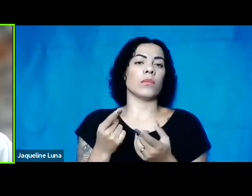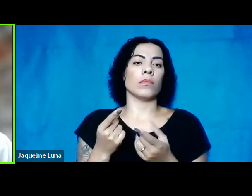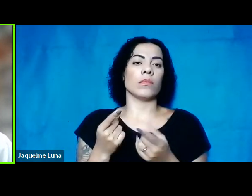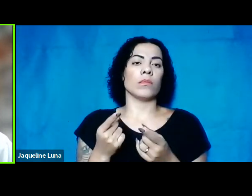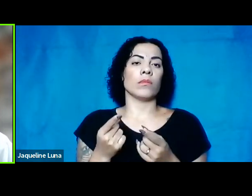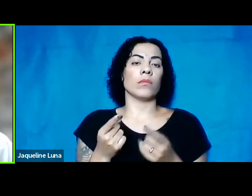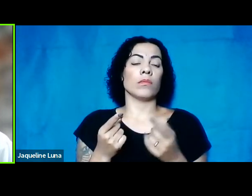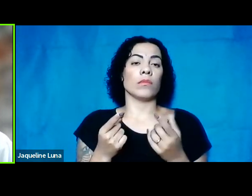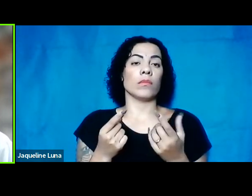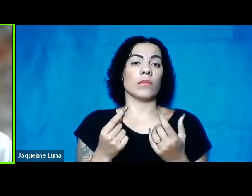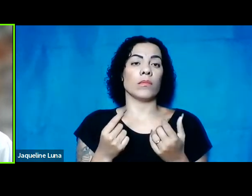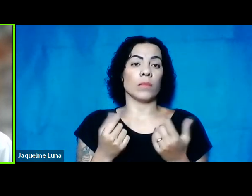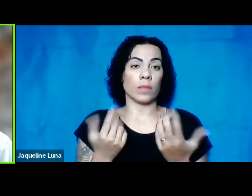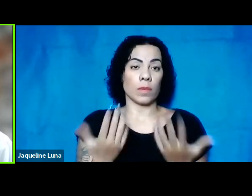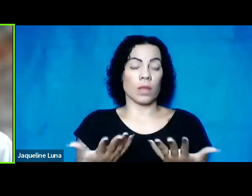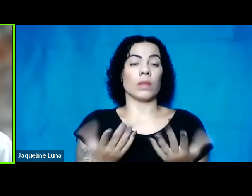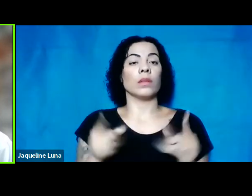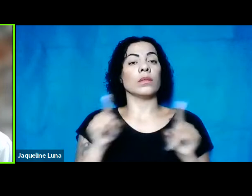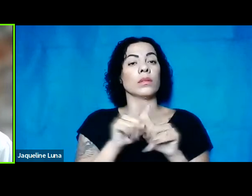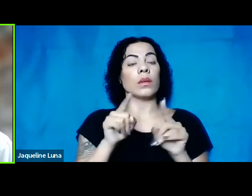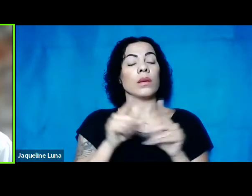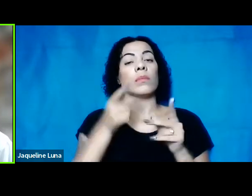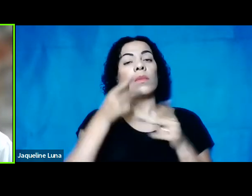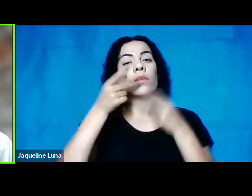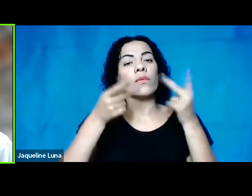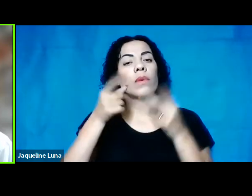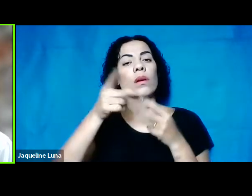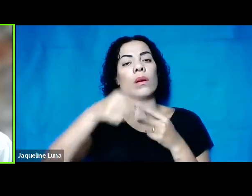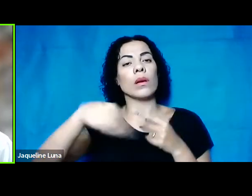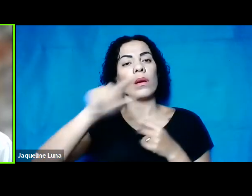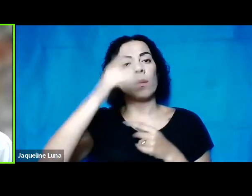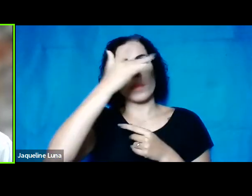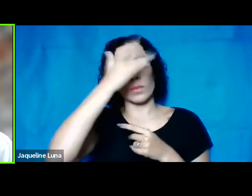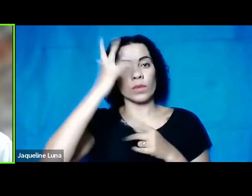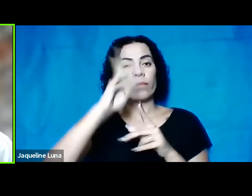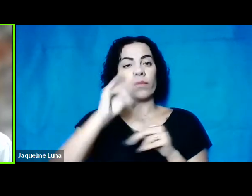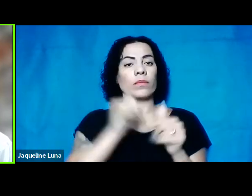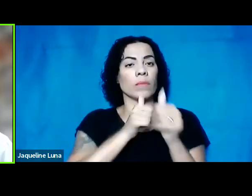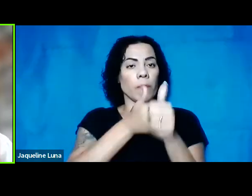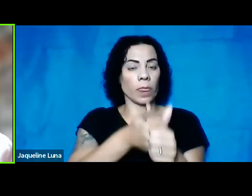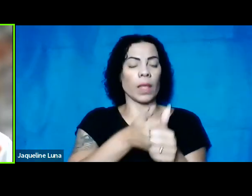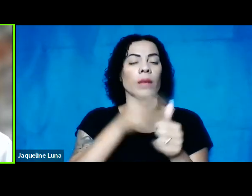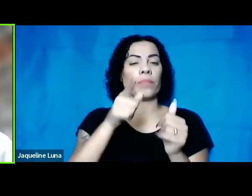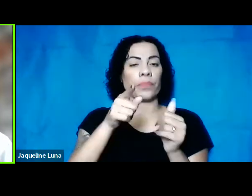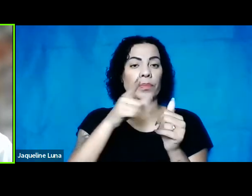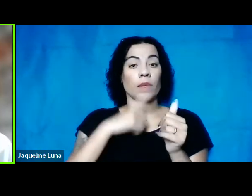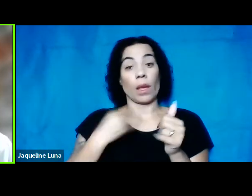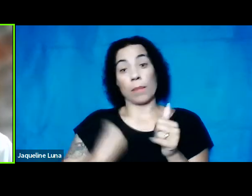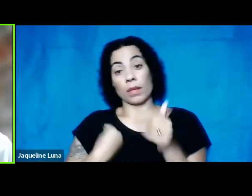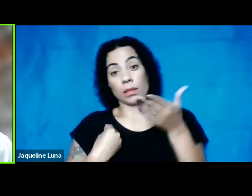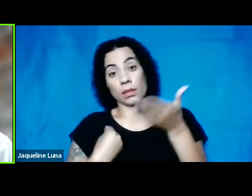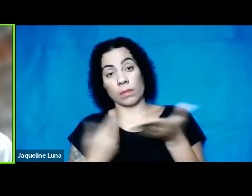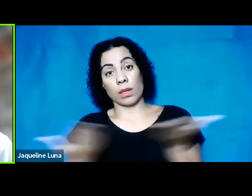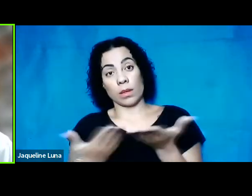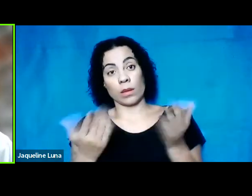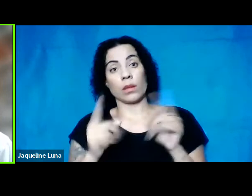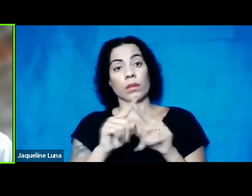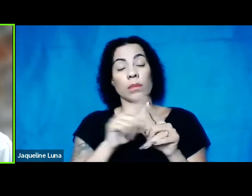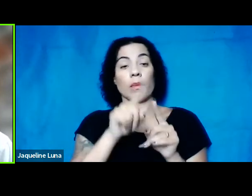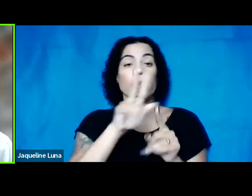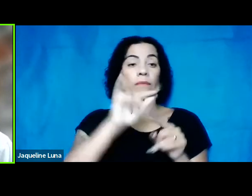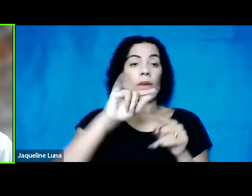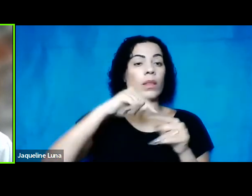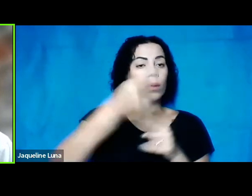e lançar para as pessoas que vão acompanhar pelo vídeo Saúde, estão acompanhando e que vão, né, fica isso registrado,